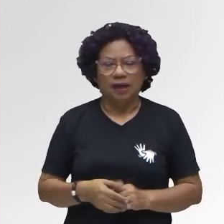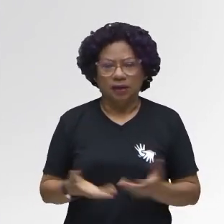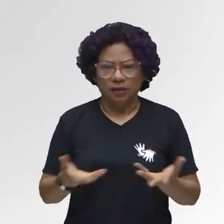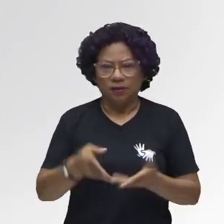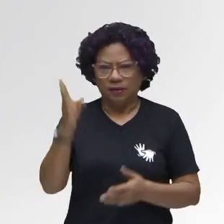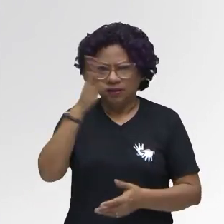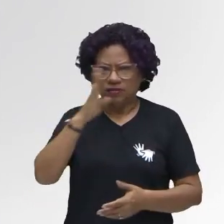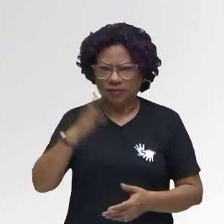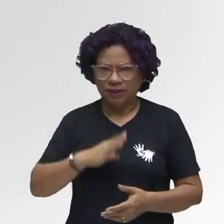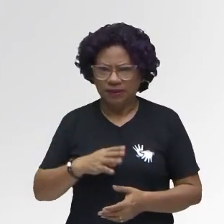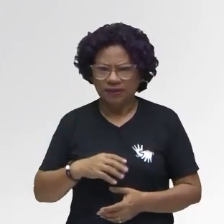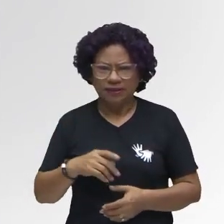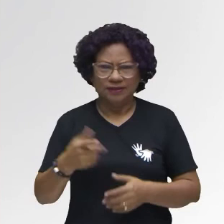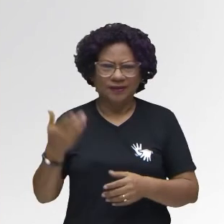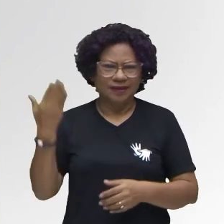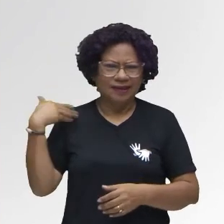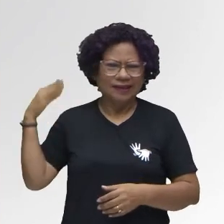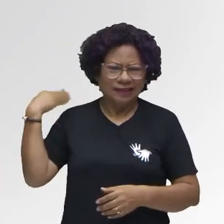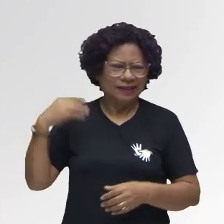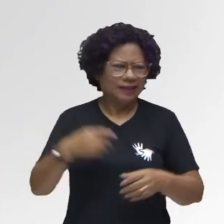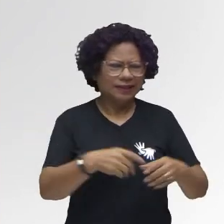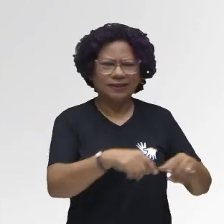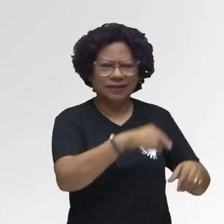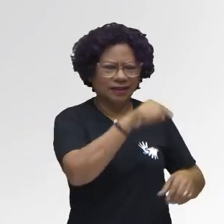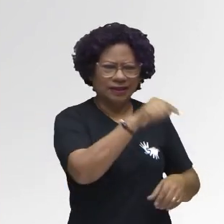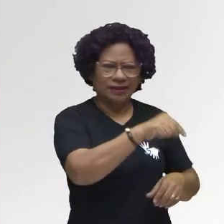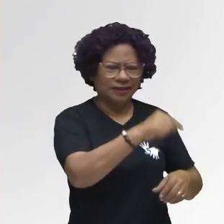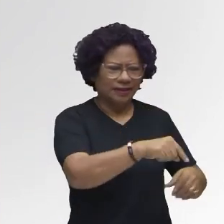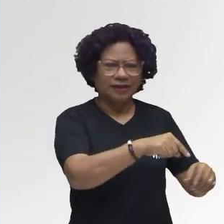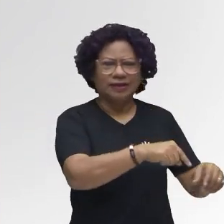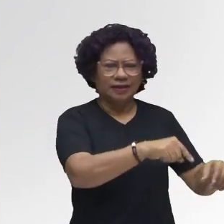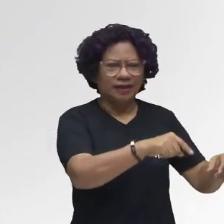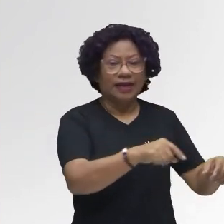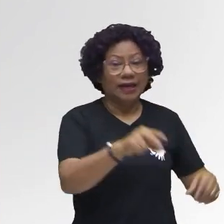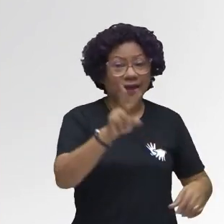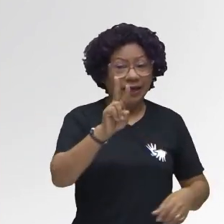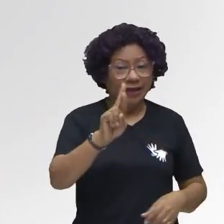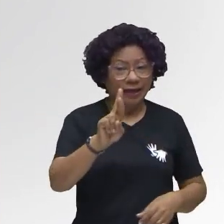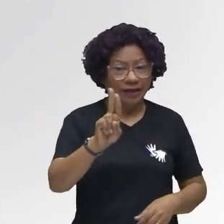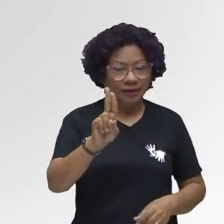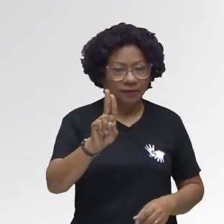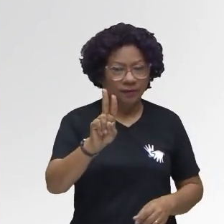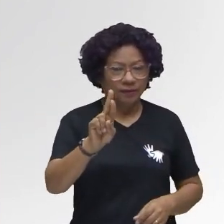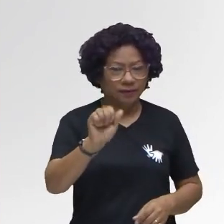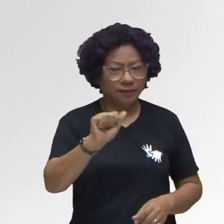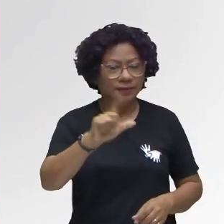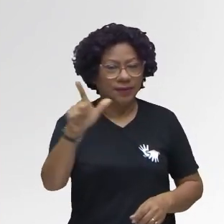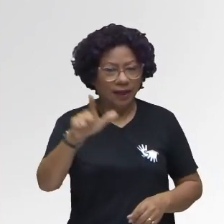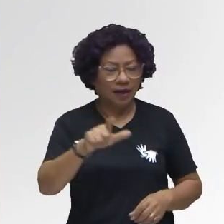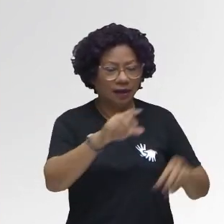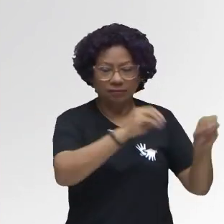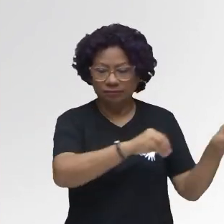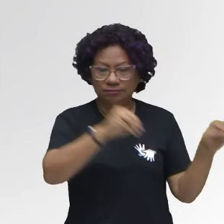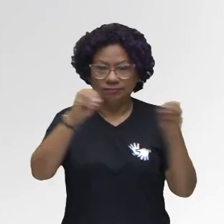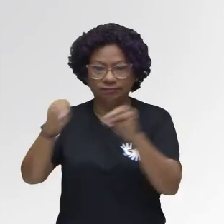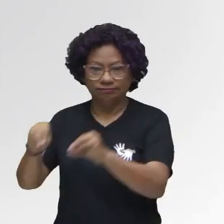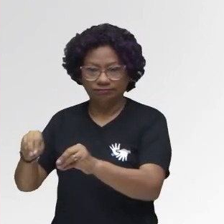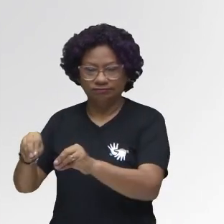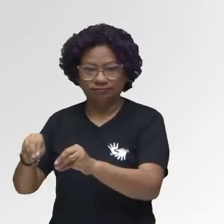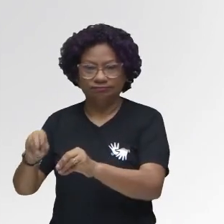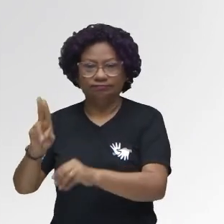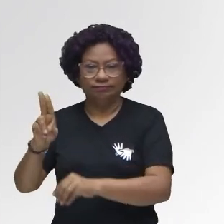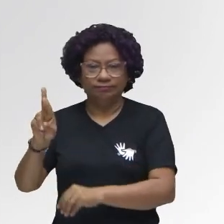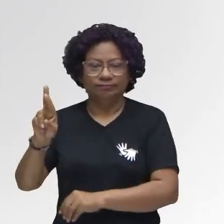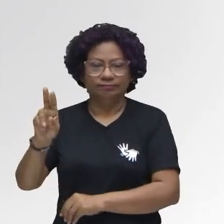urbana. Lá em 1872, vocês lembram, era 6% somente nas cidades. Hoje em dia, modificou. Hoje em dia,